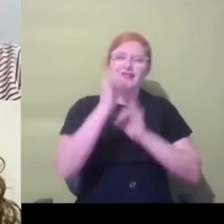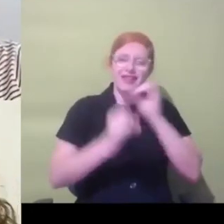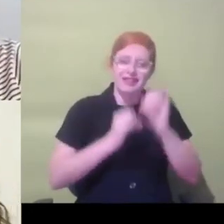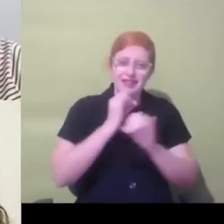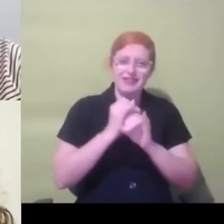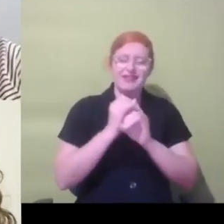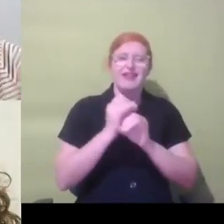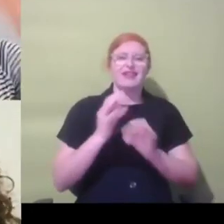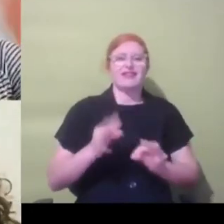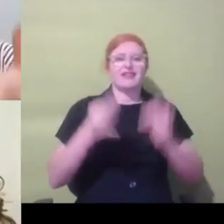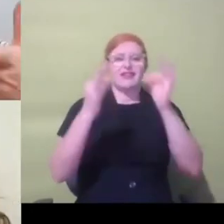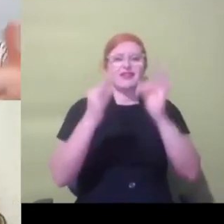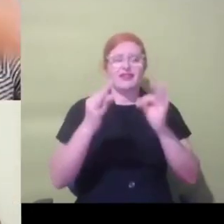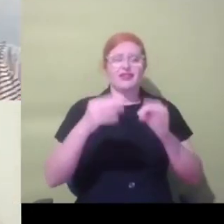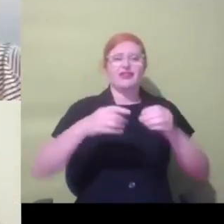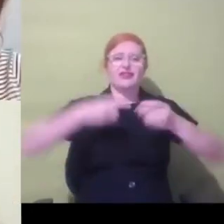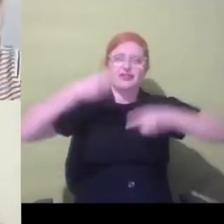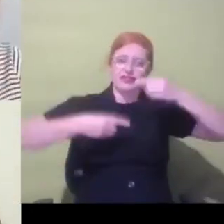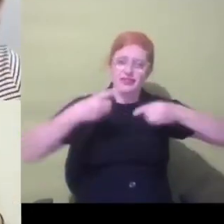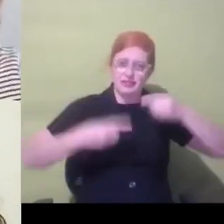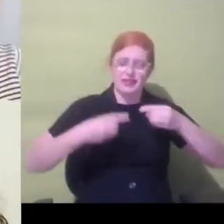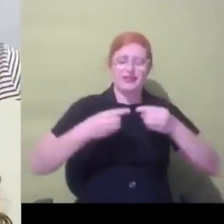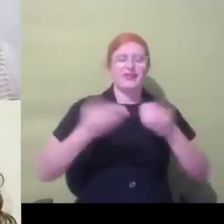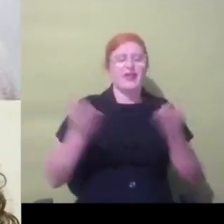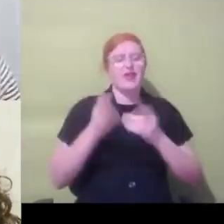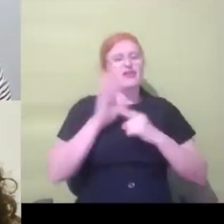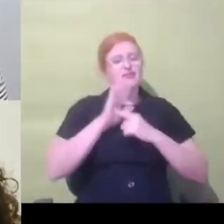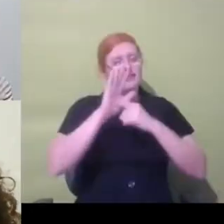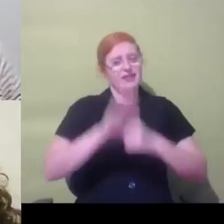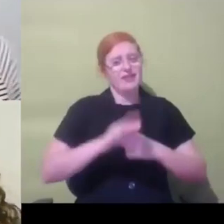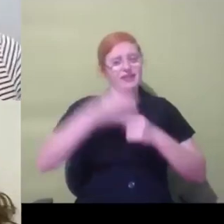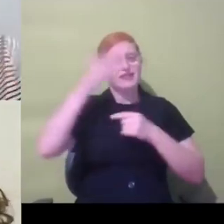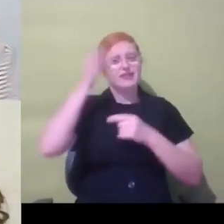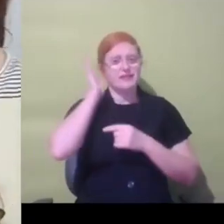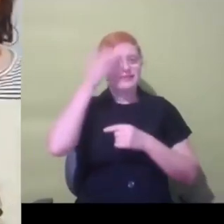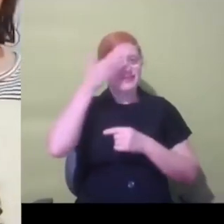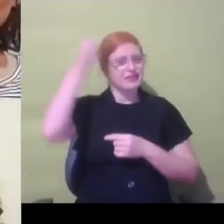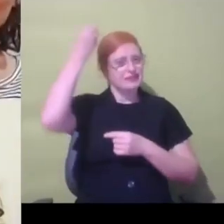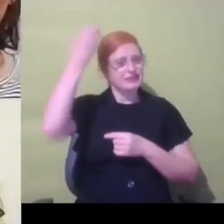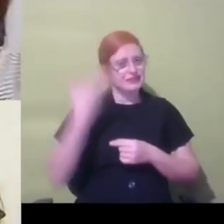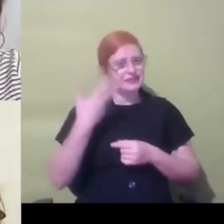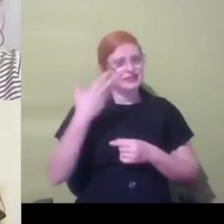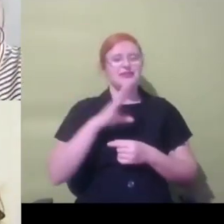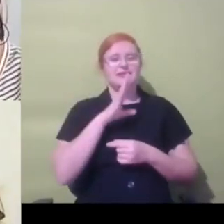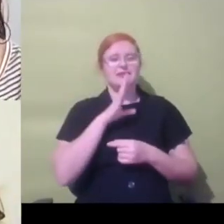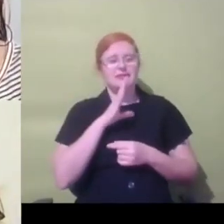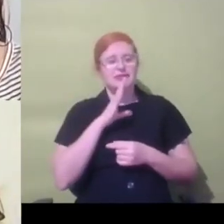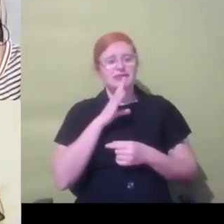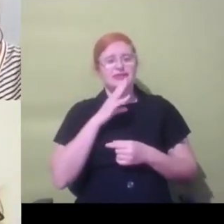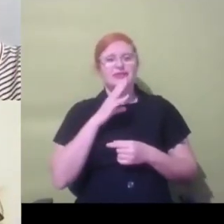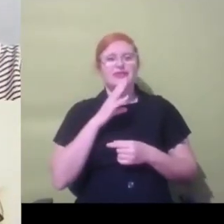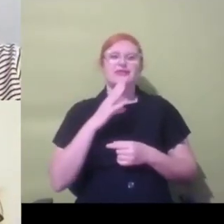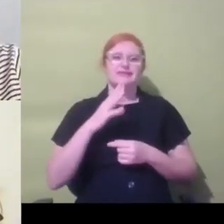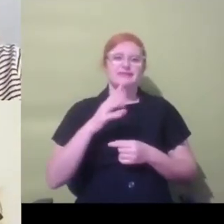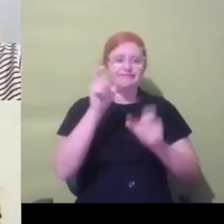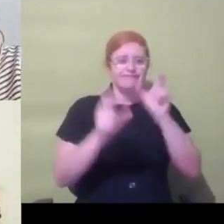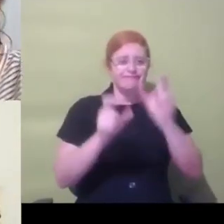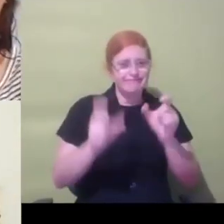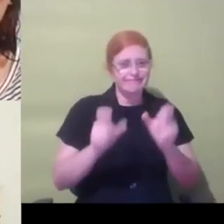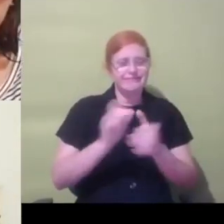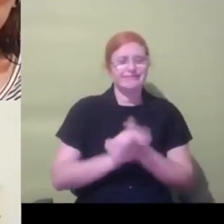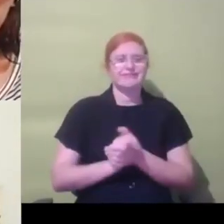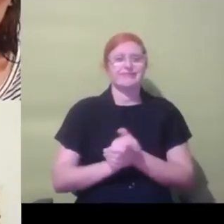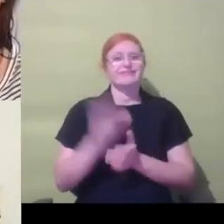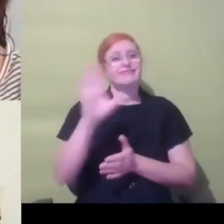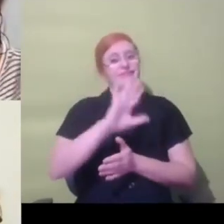tem feito. Se apresenta, faça a sua audiodescrição para as pessoas te conhecerem mais. Oi, Pri,